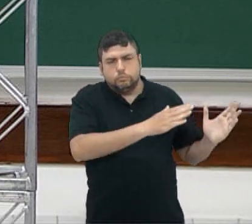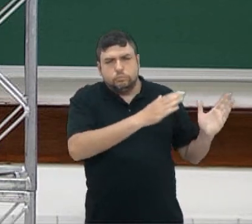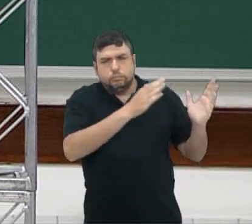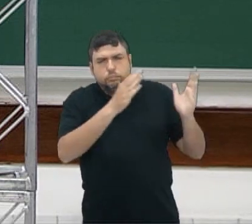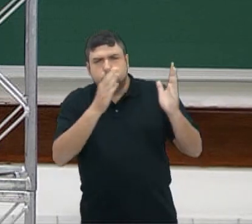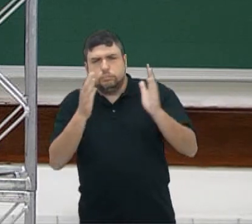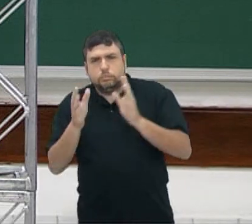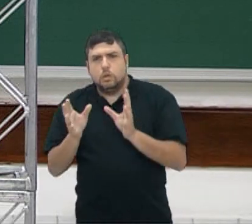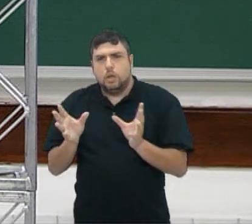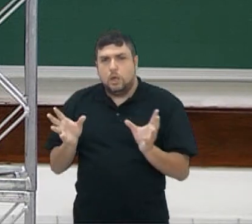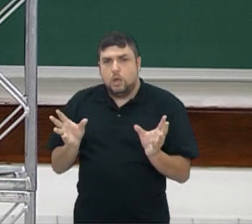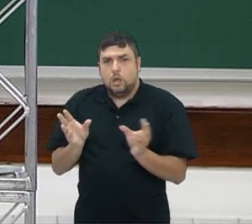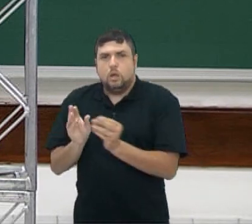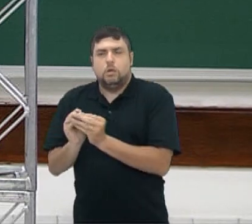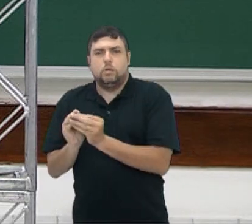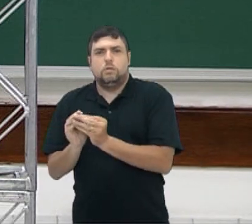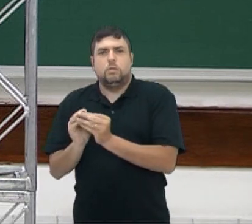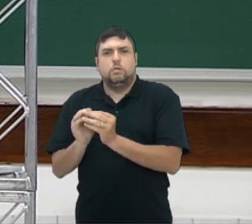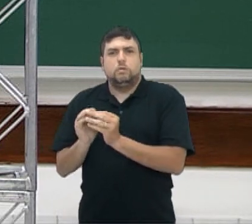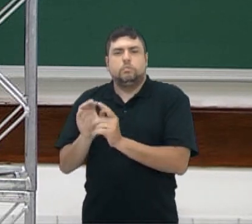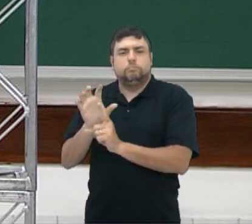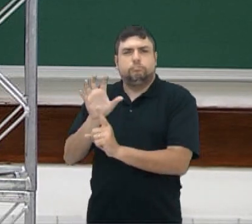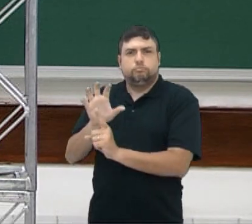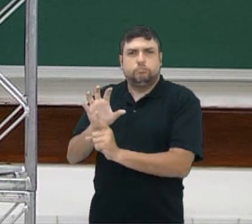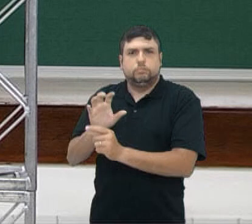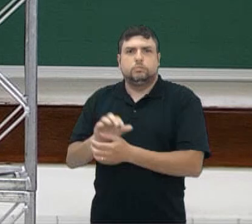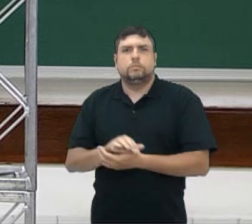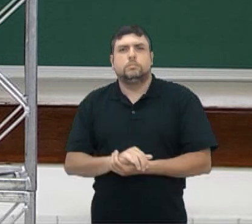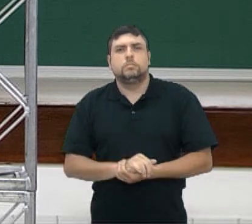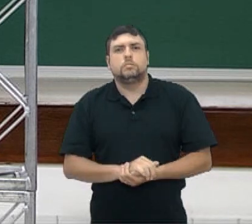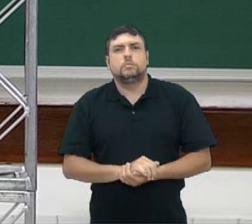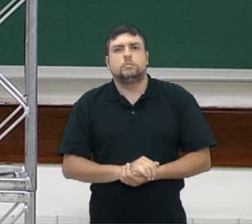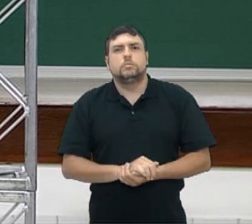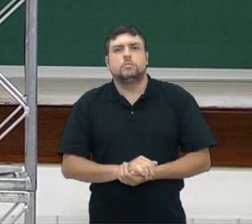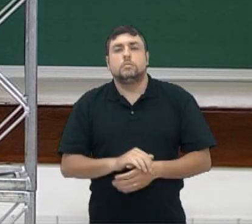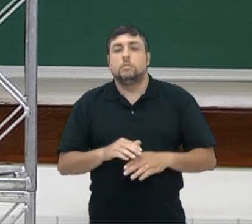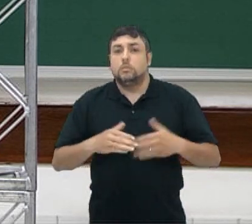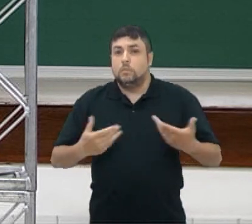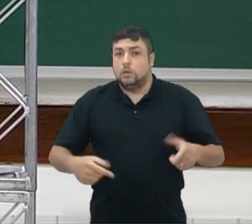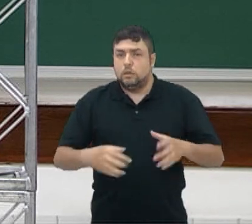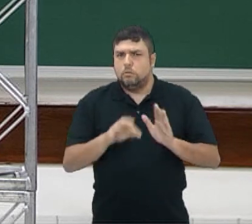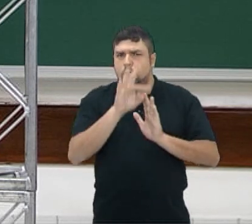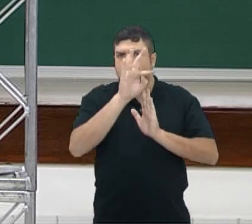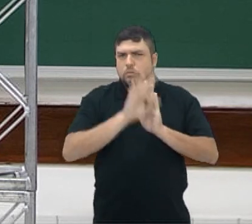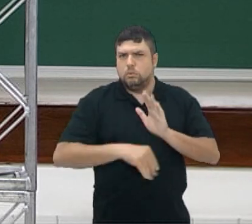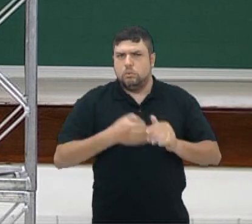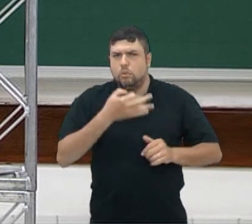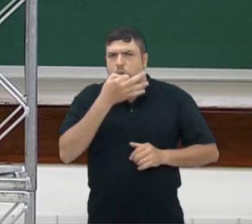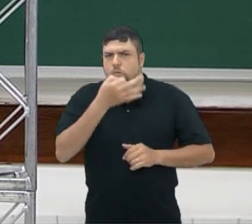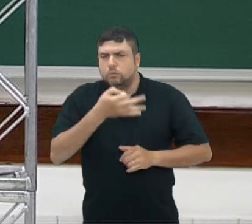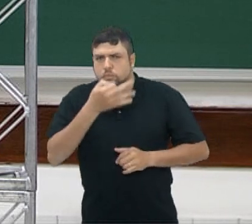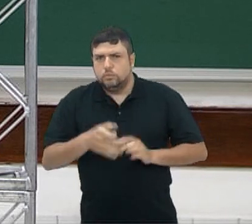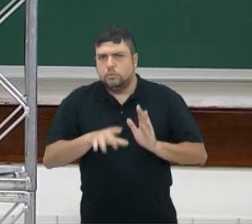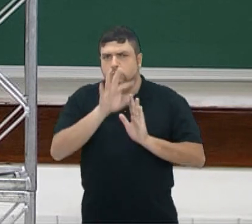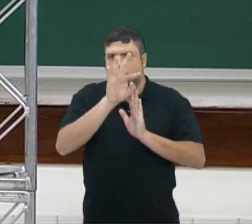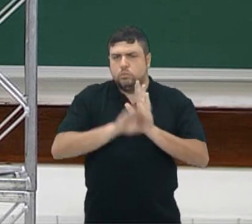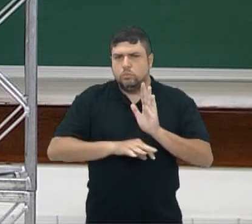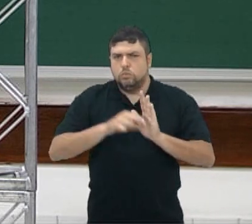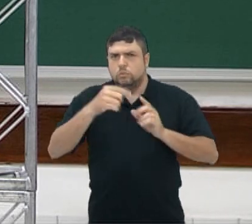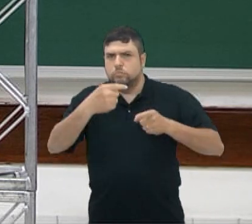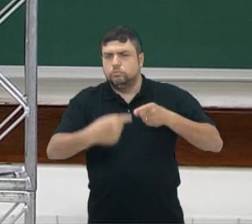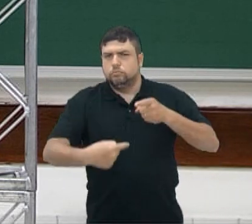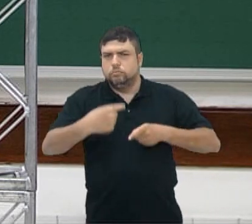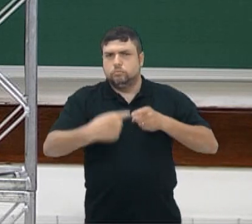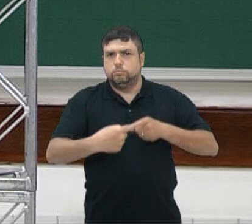você vai reafirmar aquilo que você está propondo. Então, um texto de opinião, um texto argumentativo, né, ele